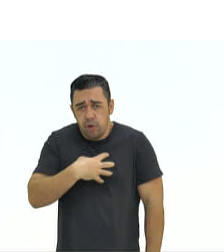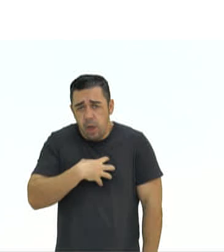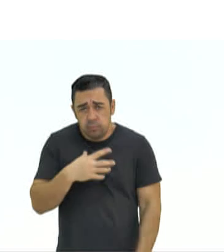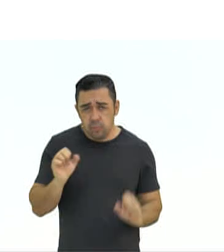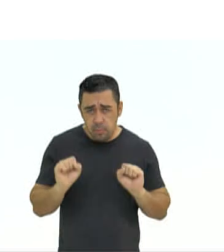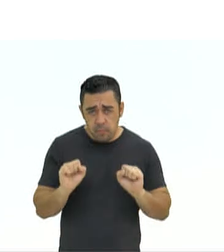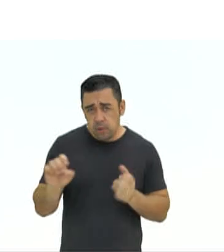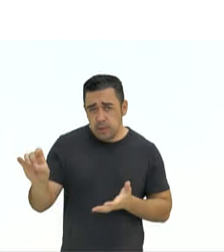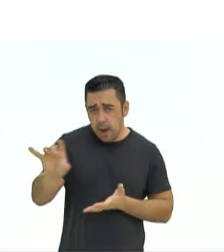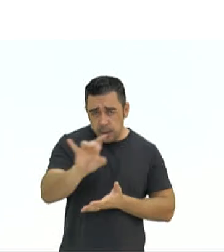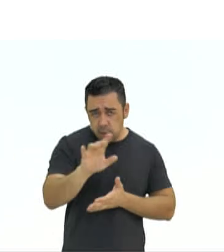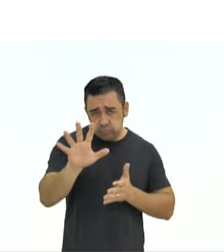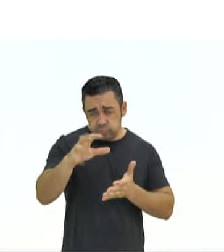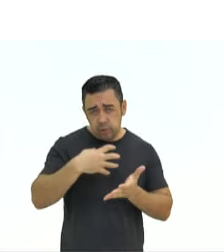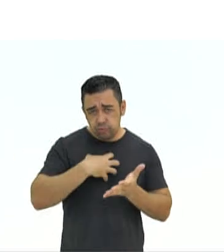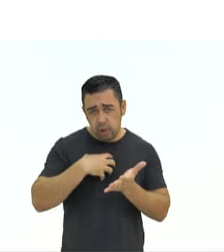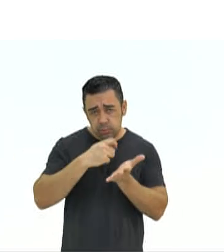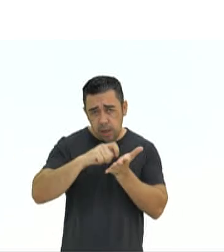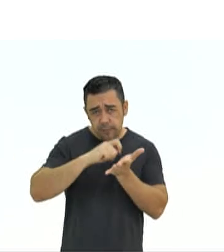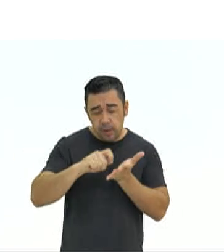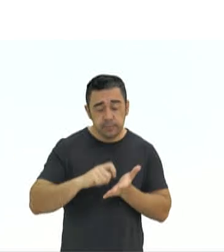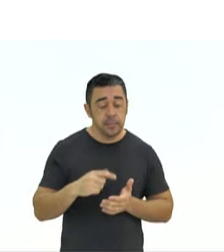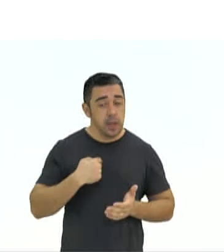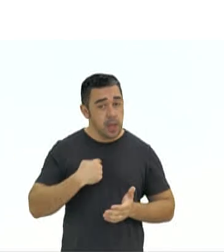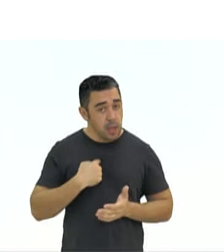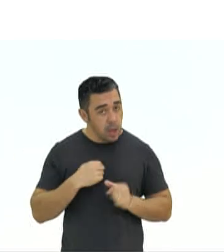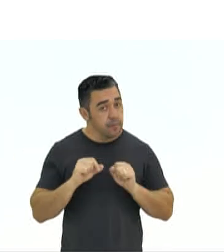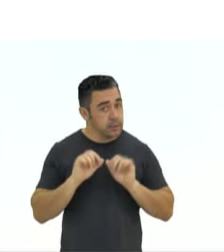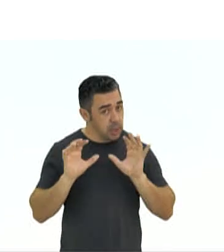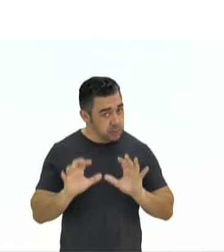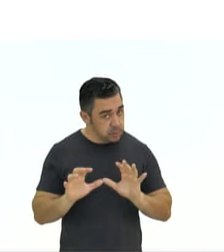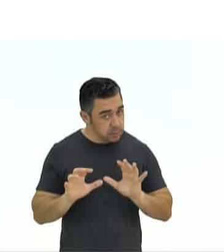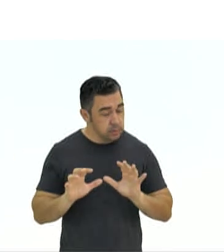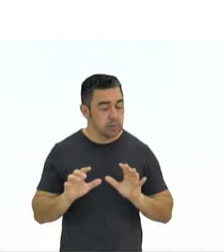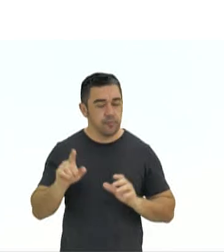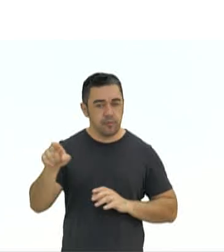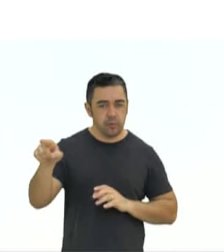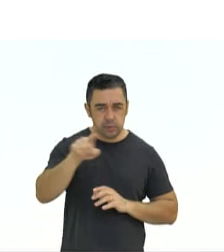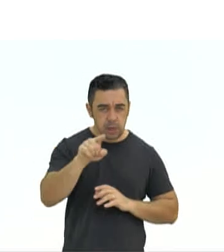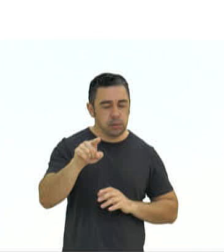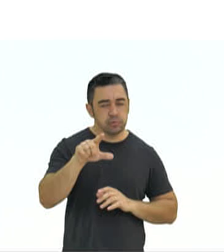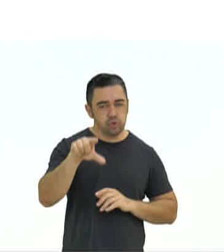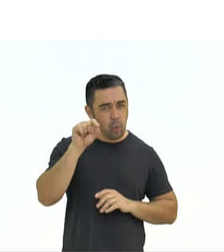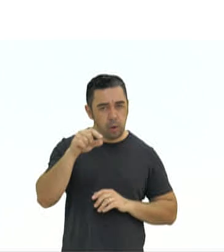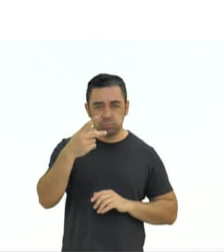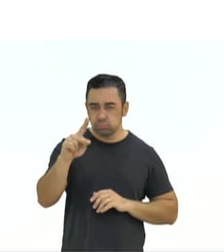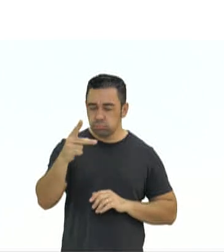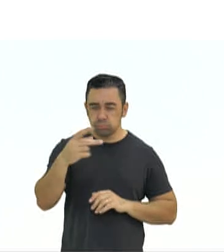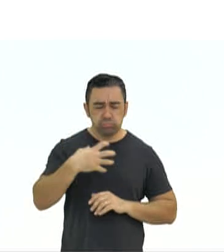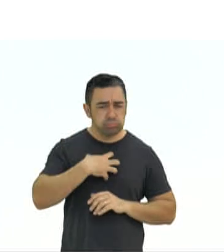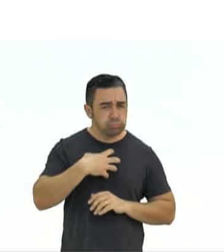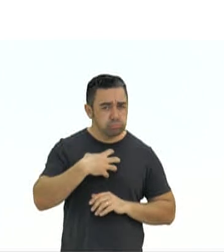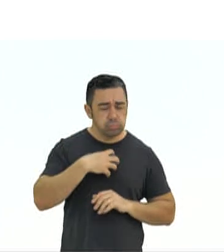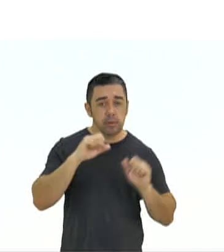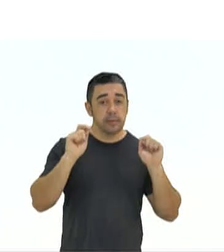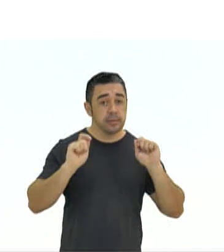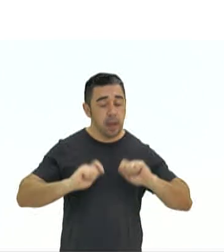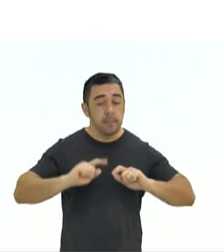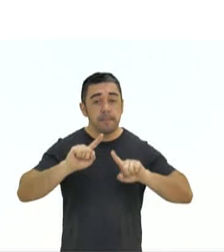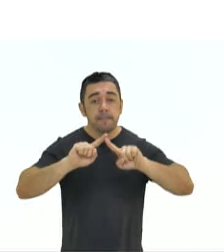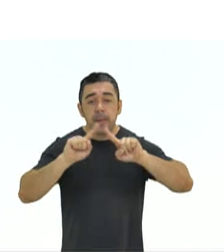um tem seu jeitinho de escrever. Mas eu escreveria dessa forma, vocês podem escolher a metodologia, contanto que tomem